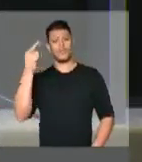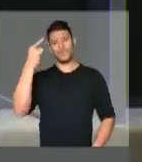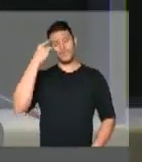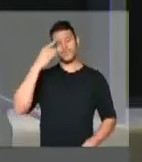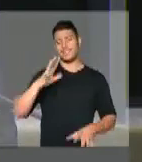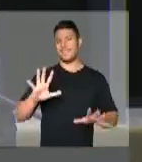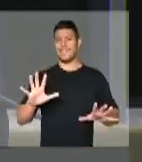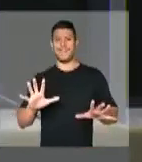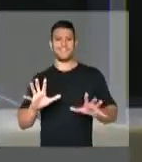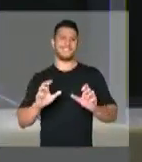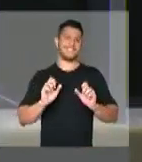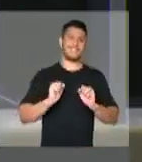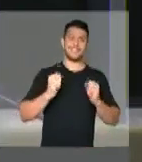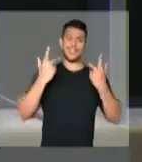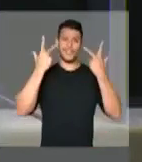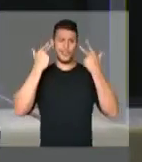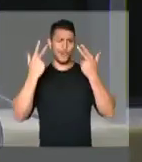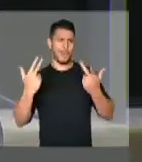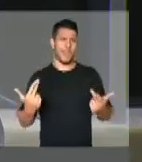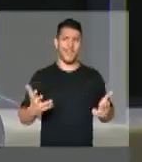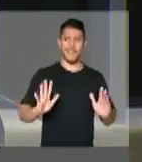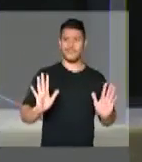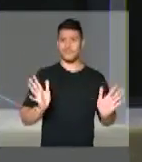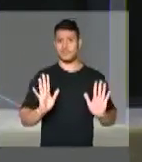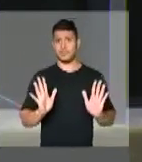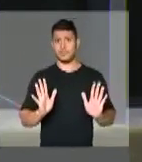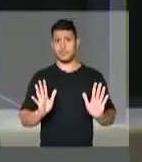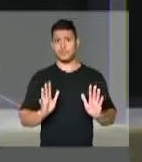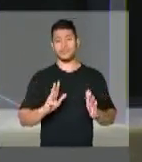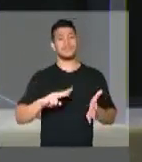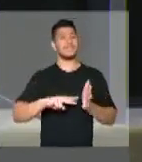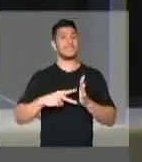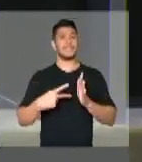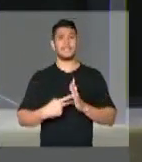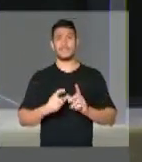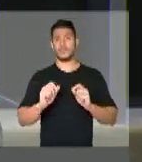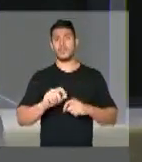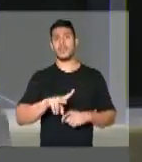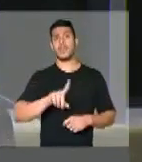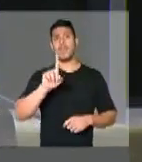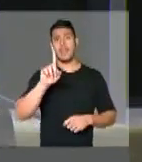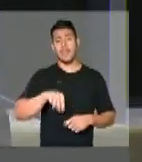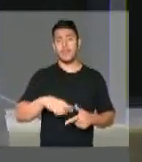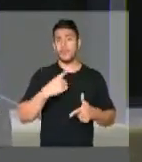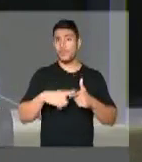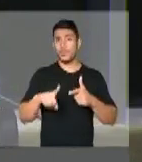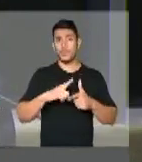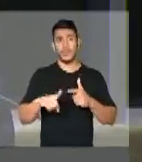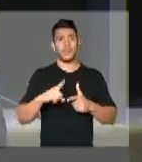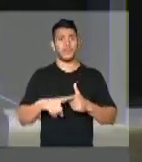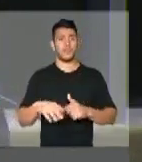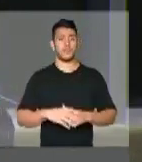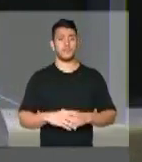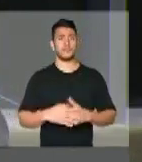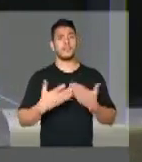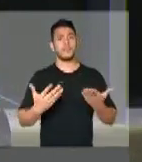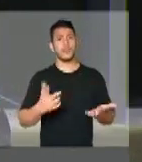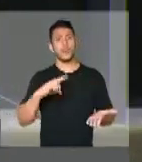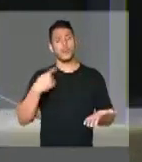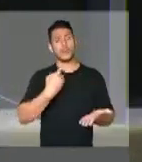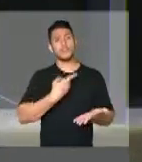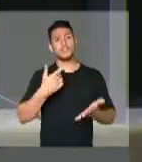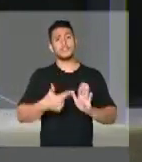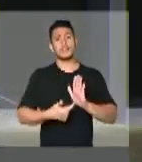Paulo Teixeira, a gente está naturalizando a barbárie como forma de fazer política. A gente está dizendo que é